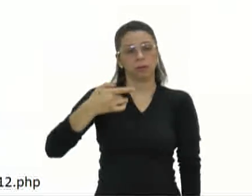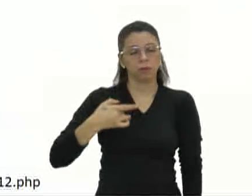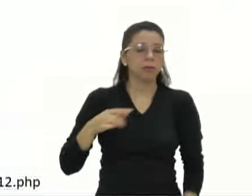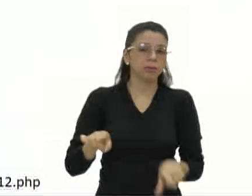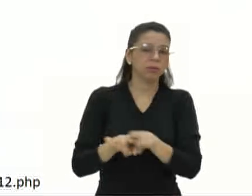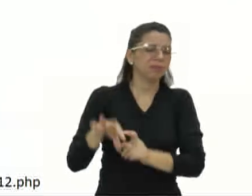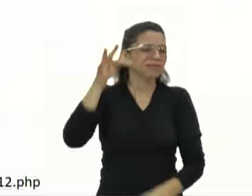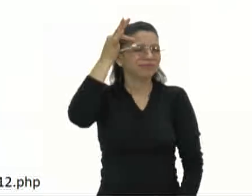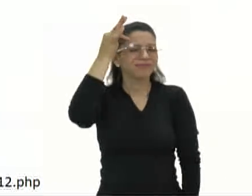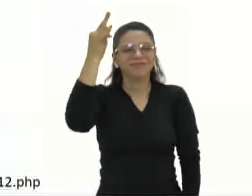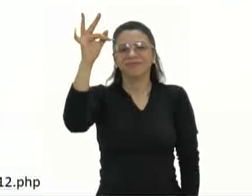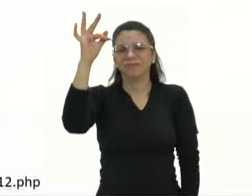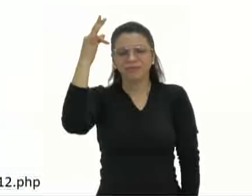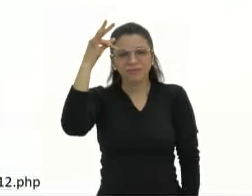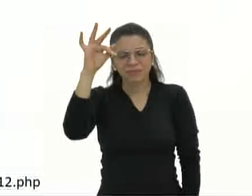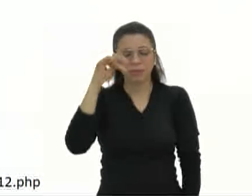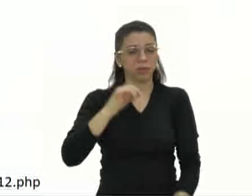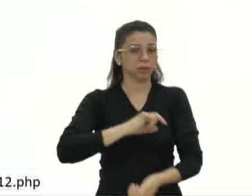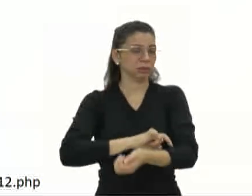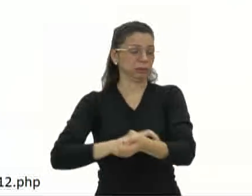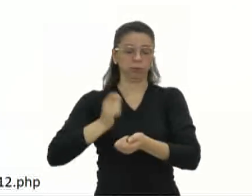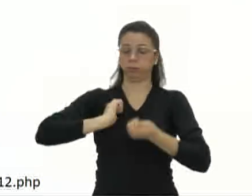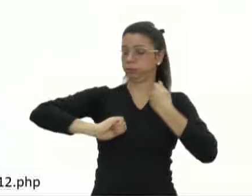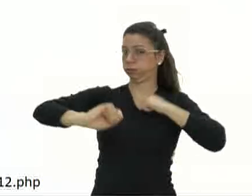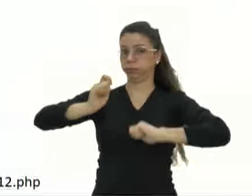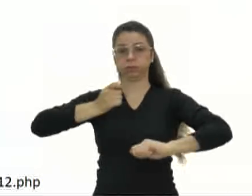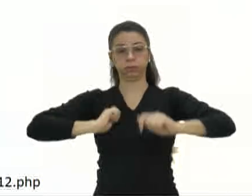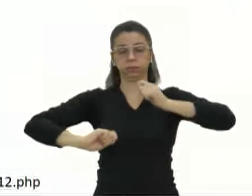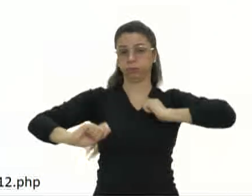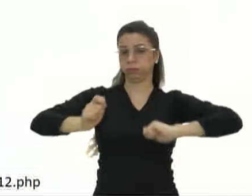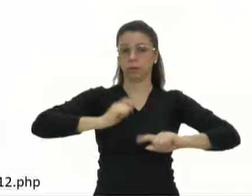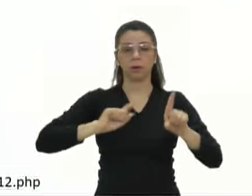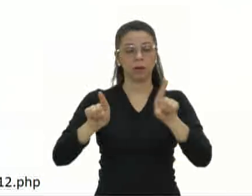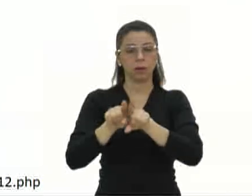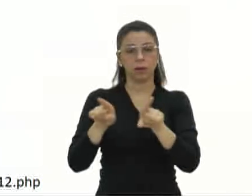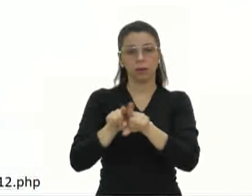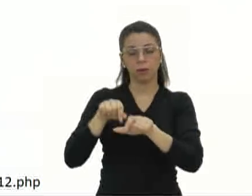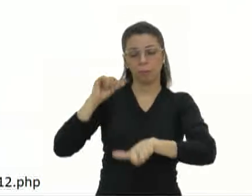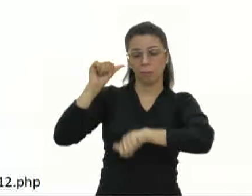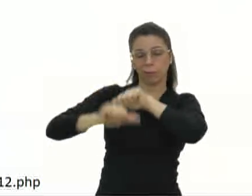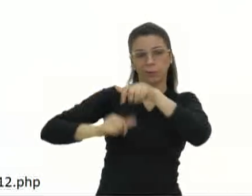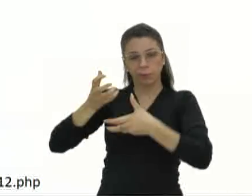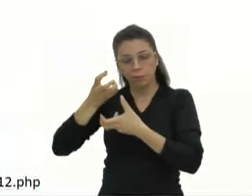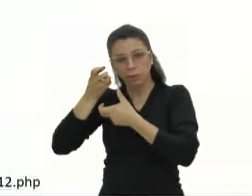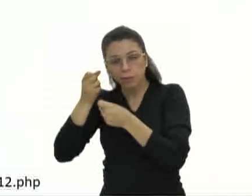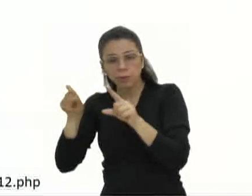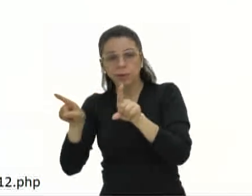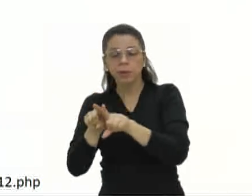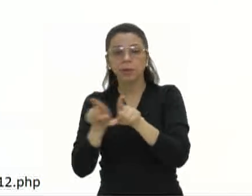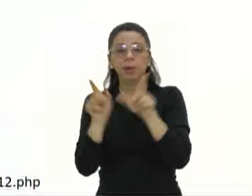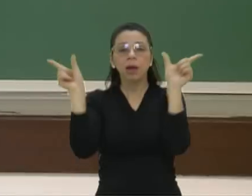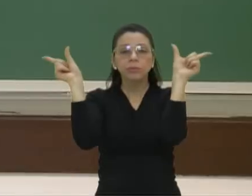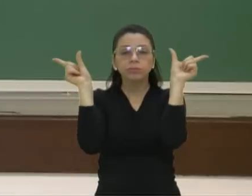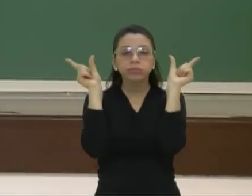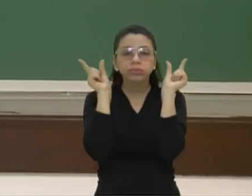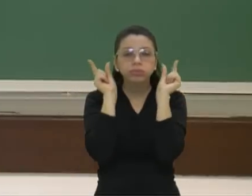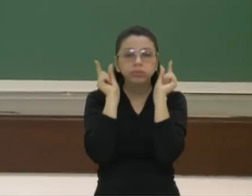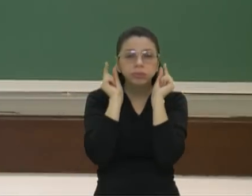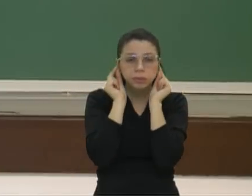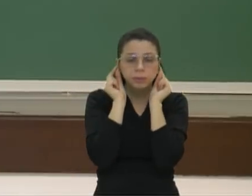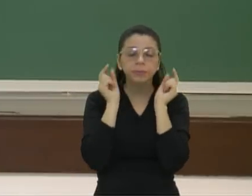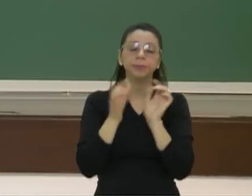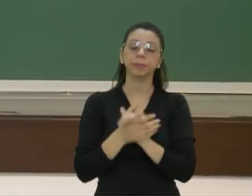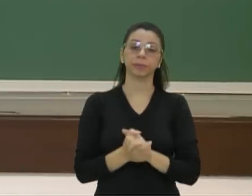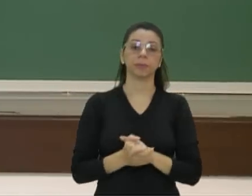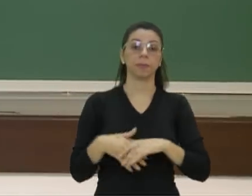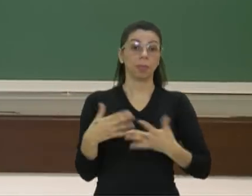de cabeça, estresse, alterações no sono e perda de audição. Então, olha que interessante essa